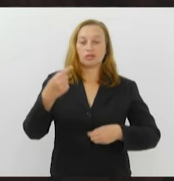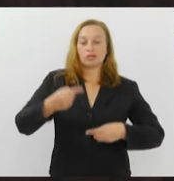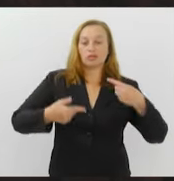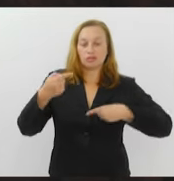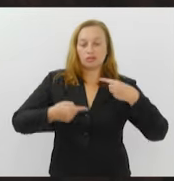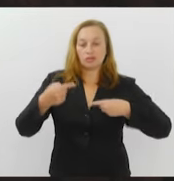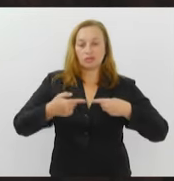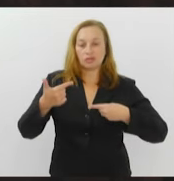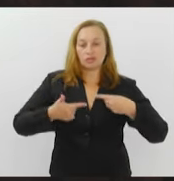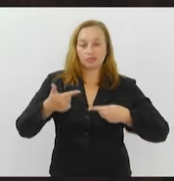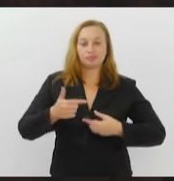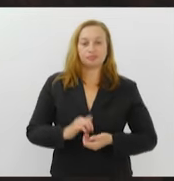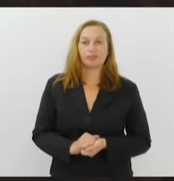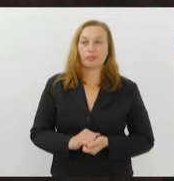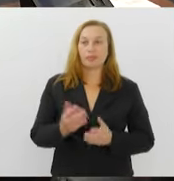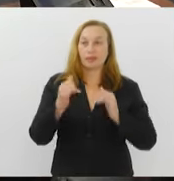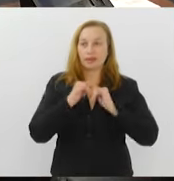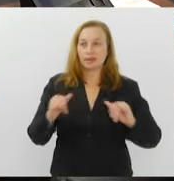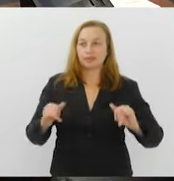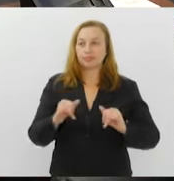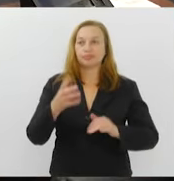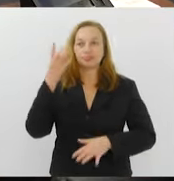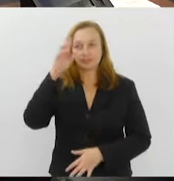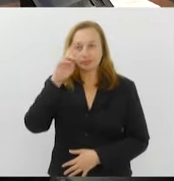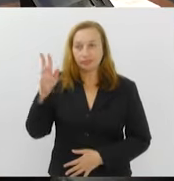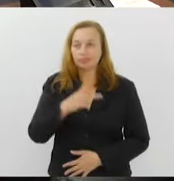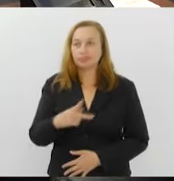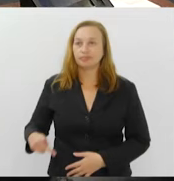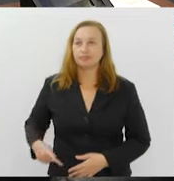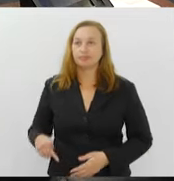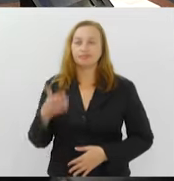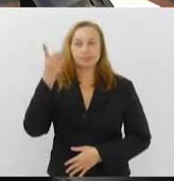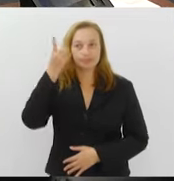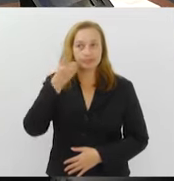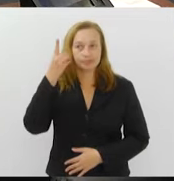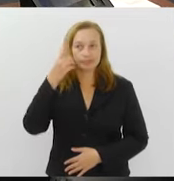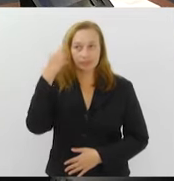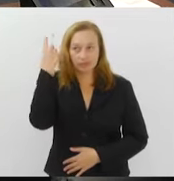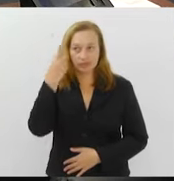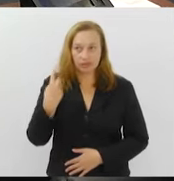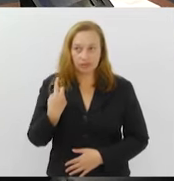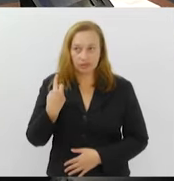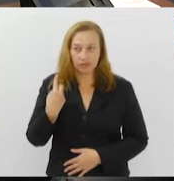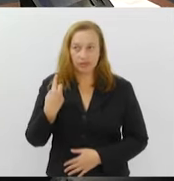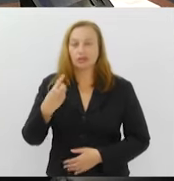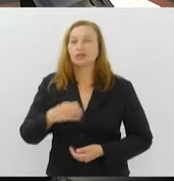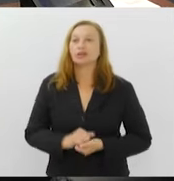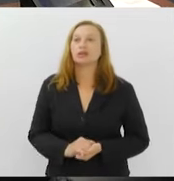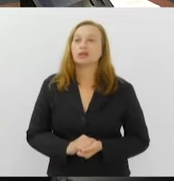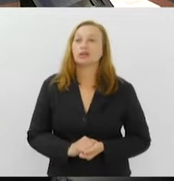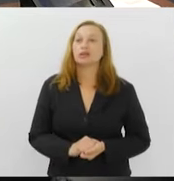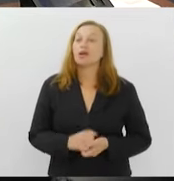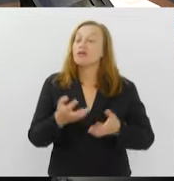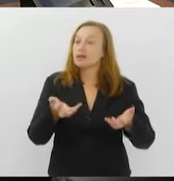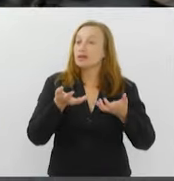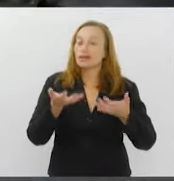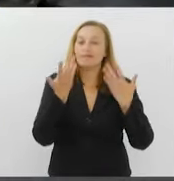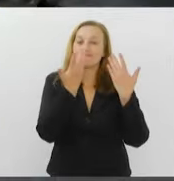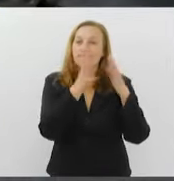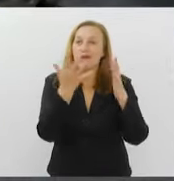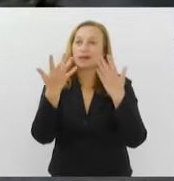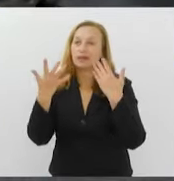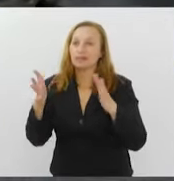discussão. Para declarar, senhor presidente. Deputada Dani Monteiro, por favor. Queria aqui elogiar